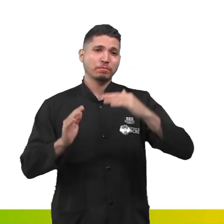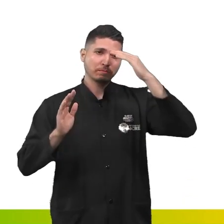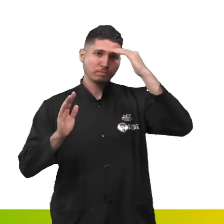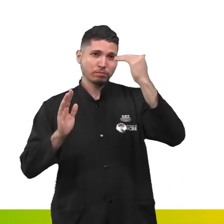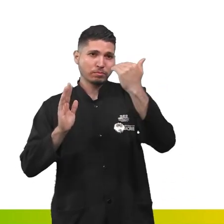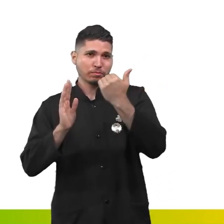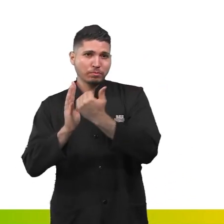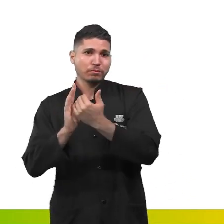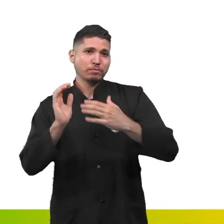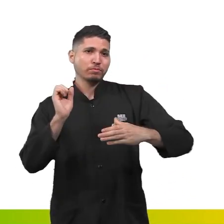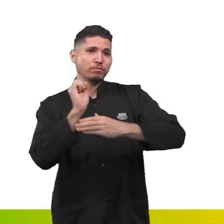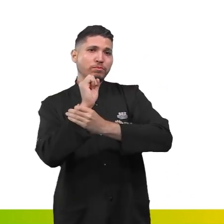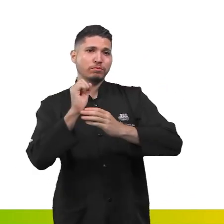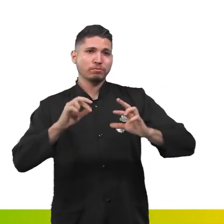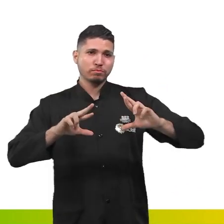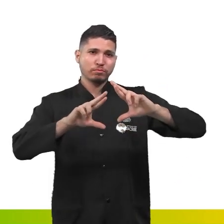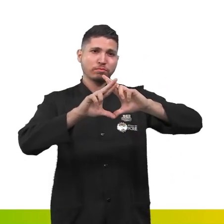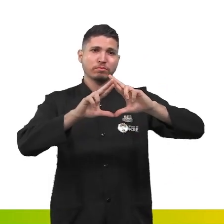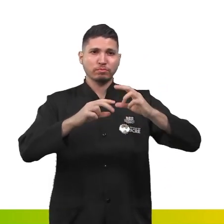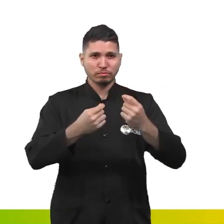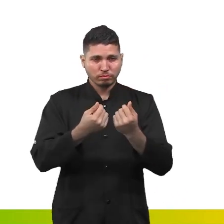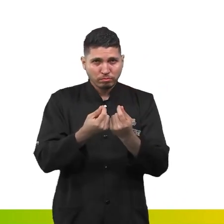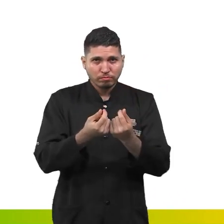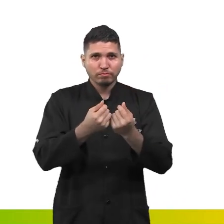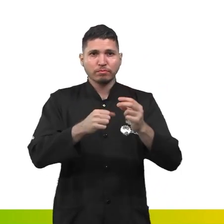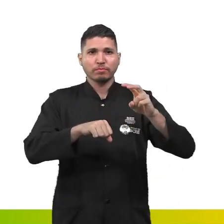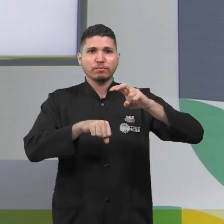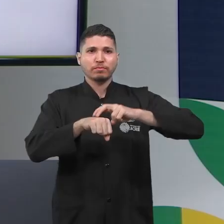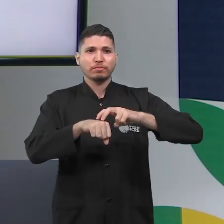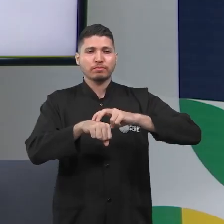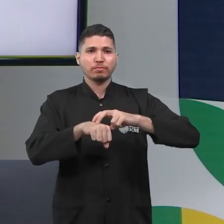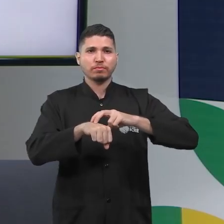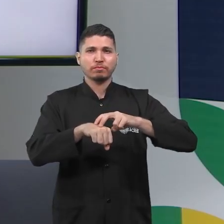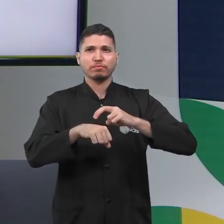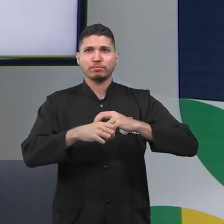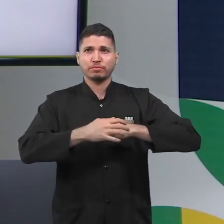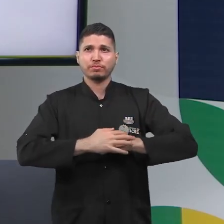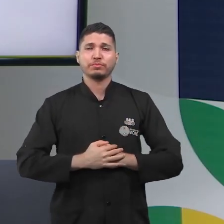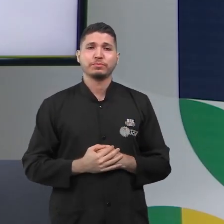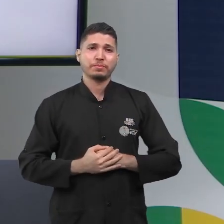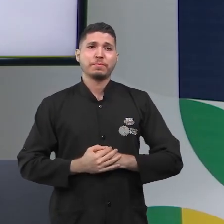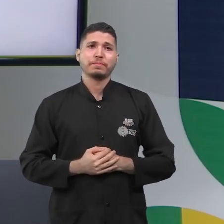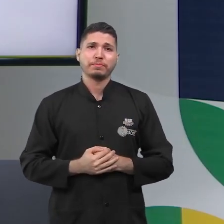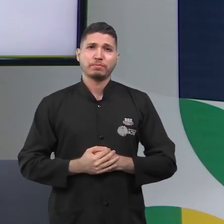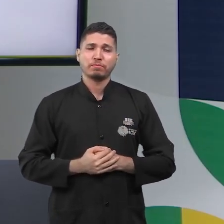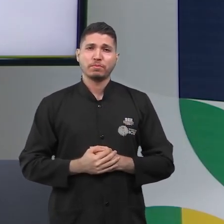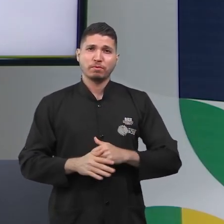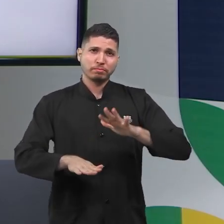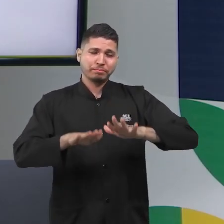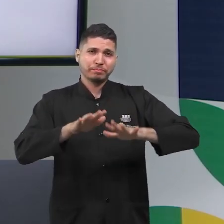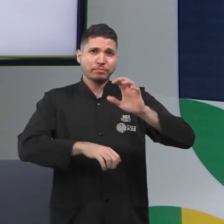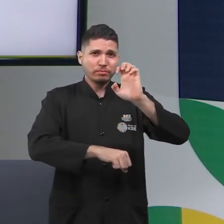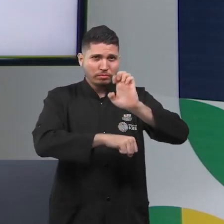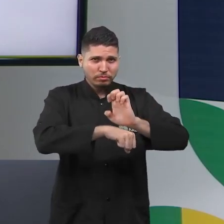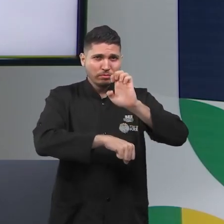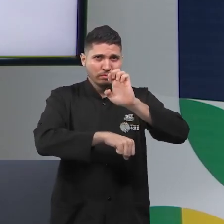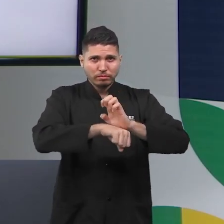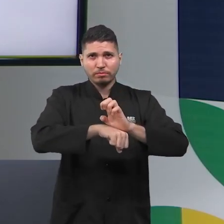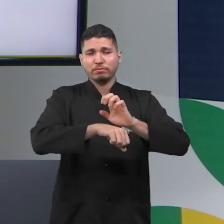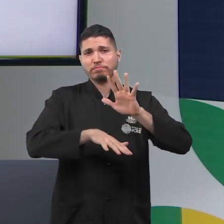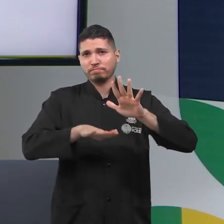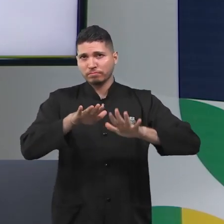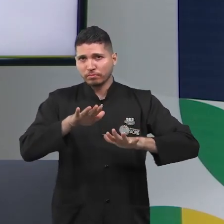e medidas preventivas que podem mitigar aí esses desastres. Então, depende do Estado, depende